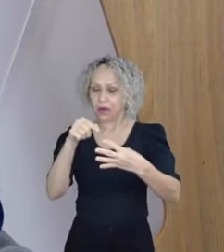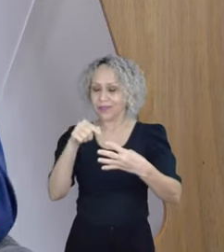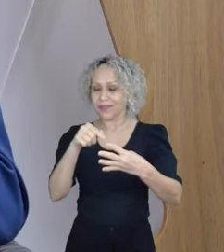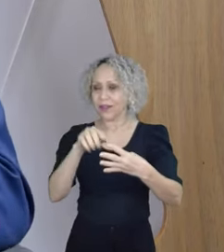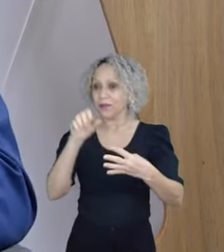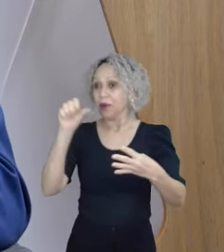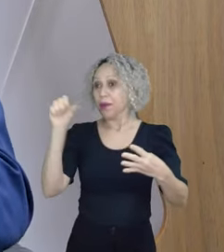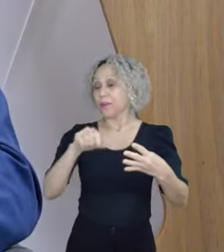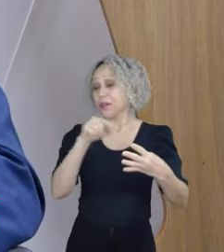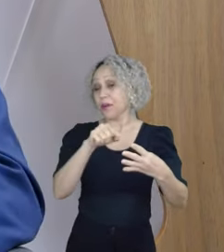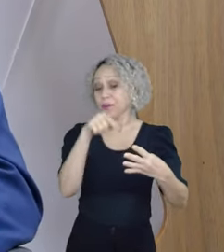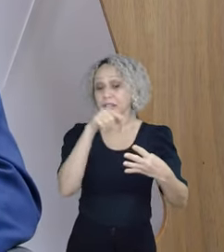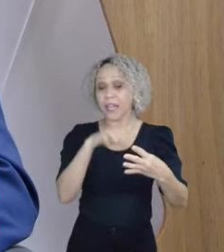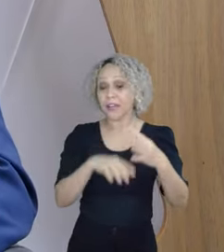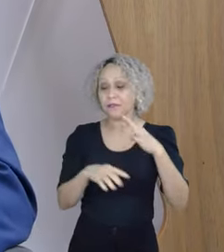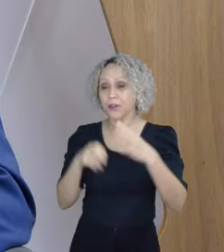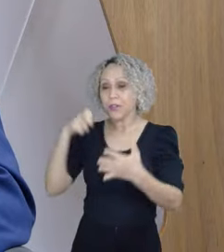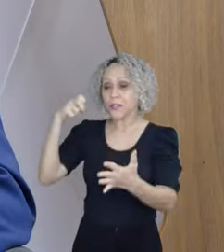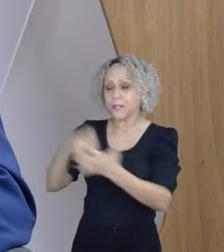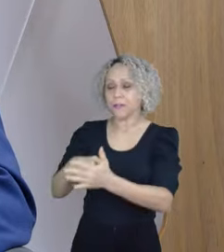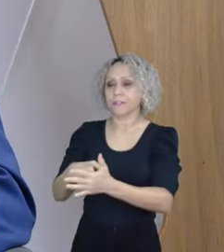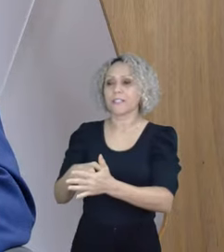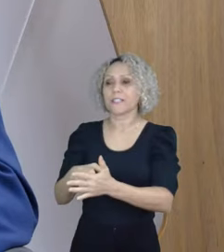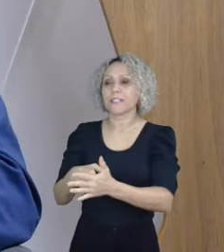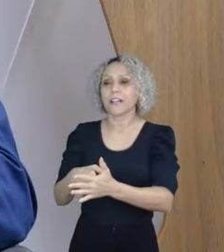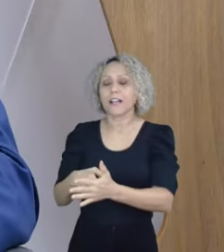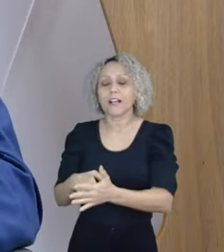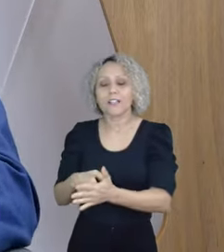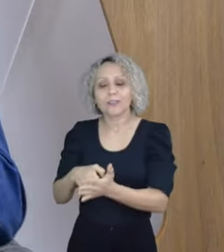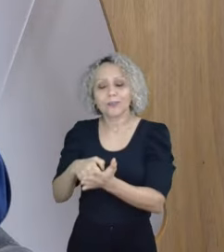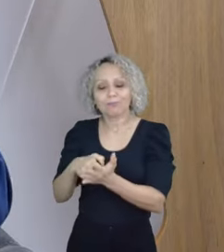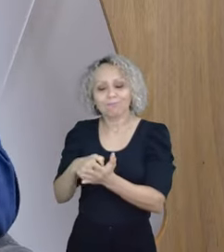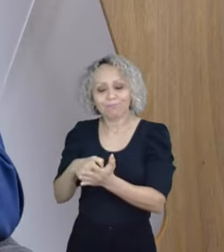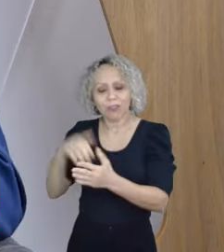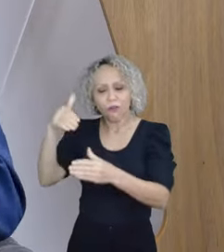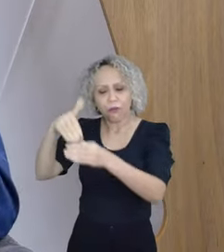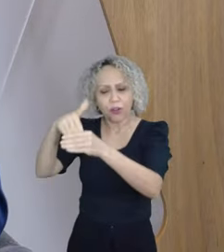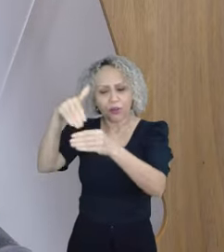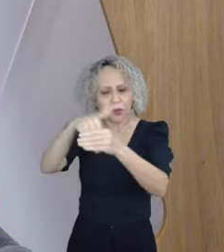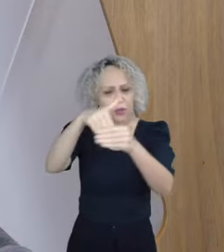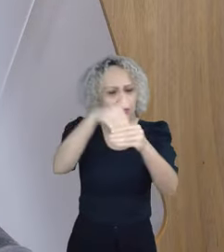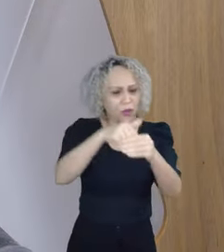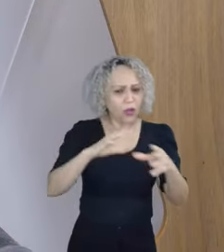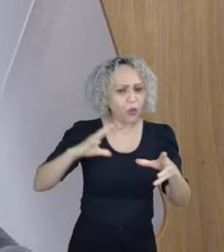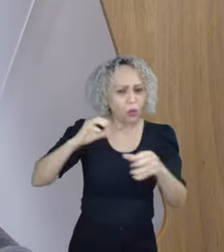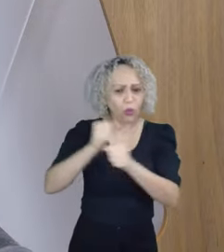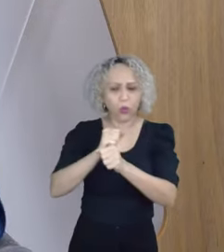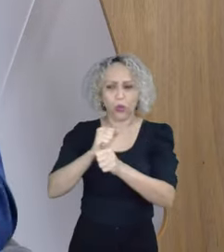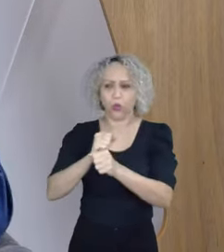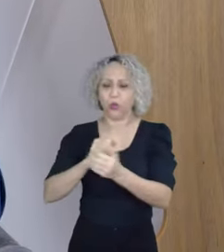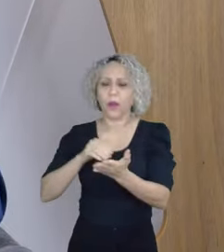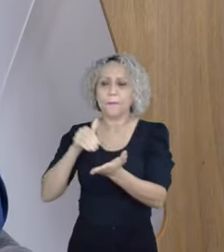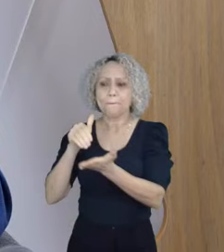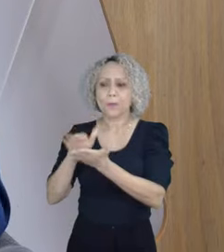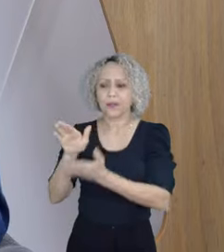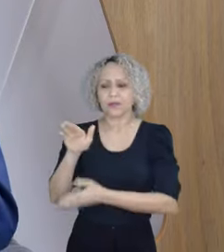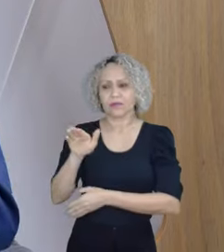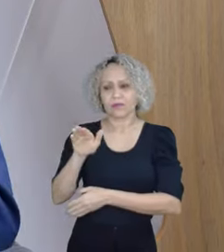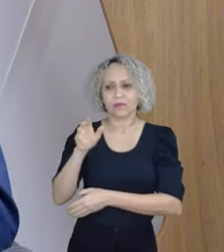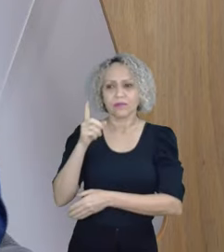unanimidade. Então, há, sim, todas as condições para o TSE reverter, né? Eu ouvi dos nossos advogados do PT do Paraná que eles